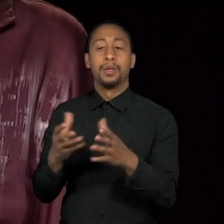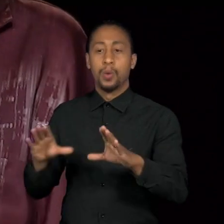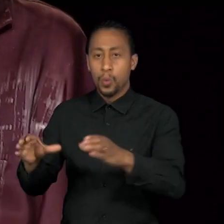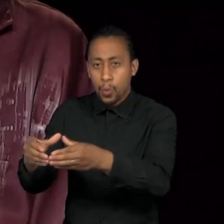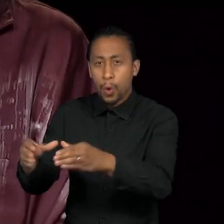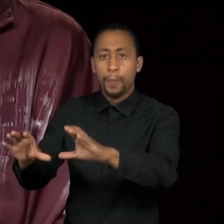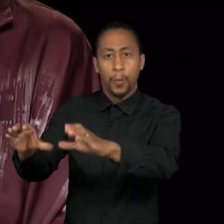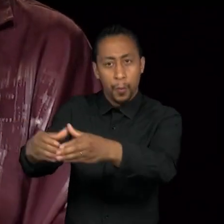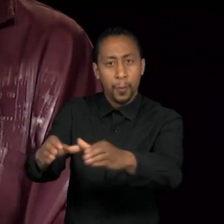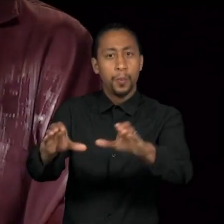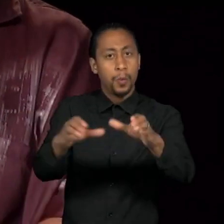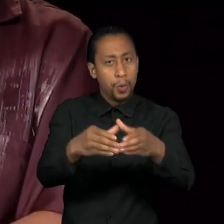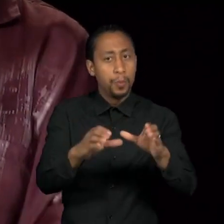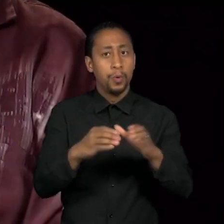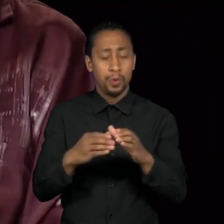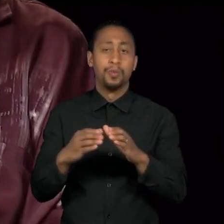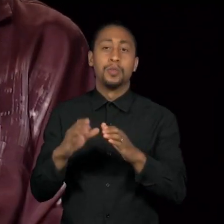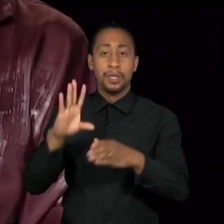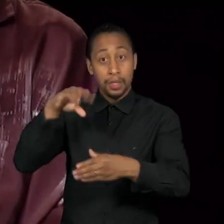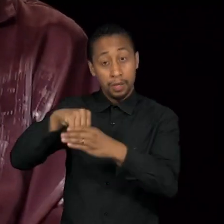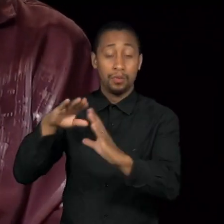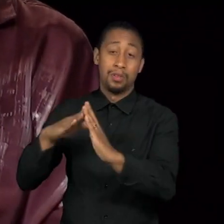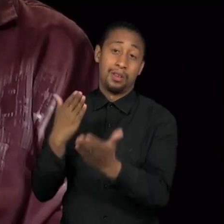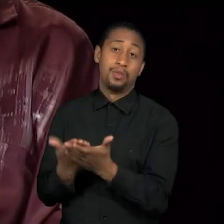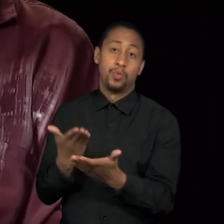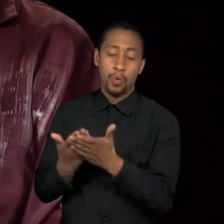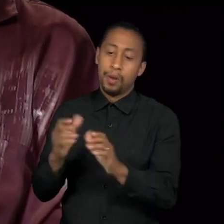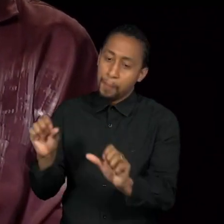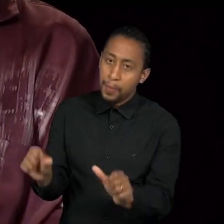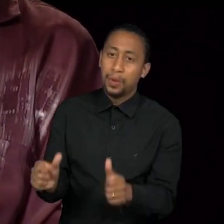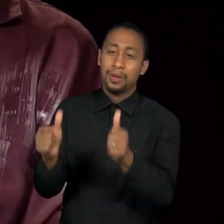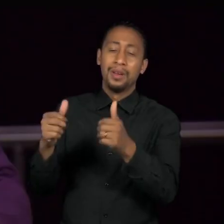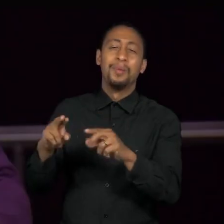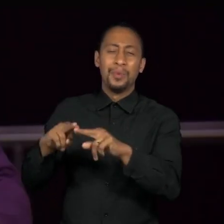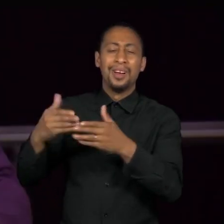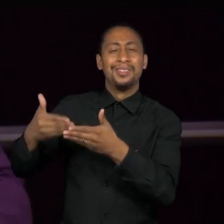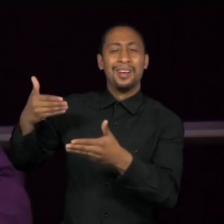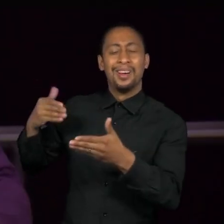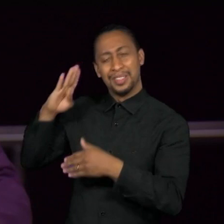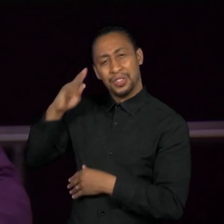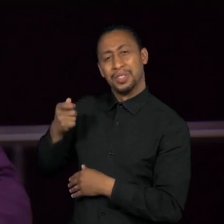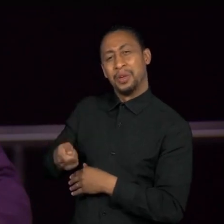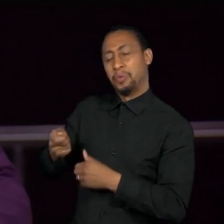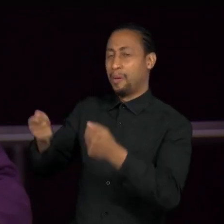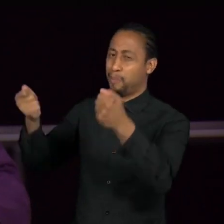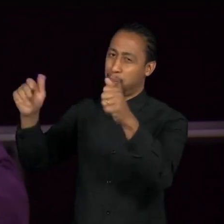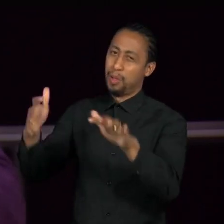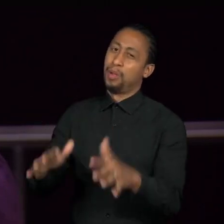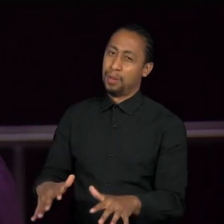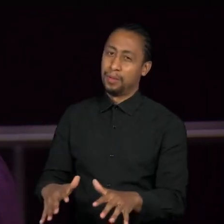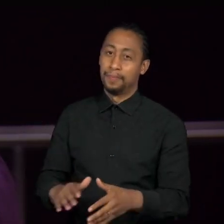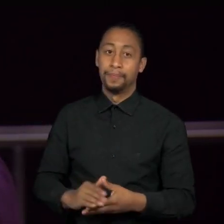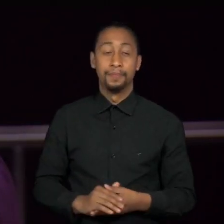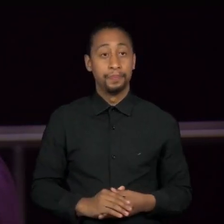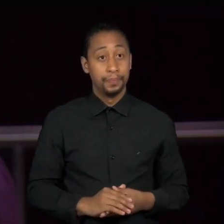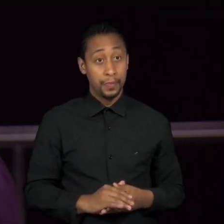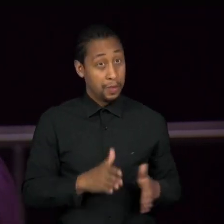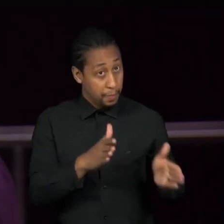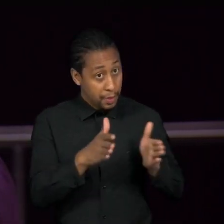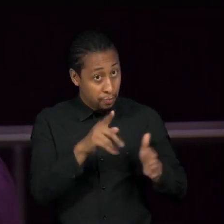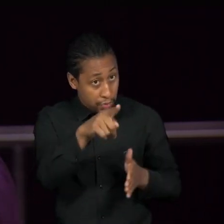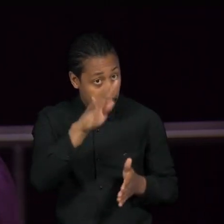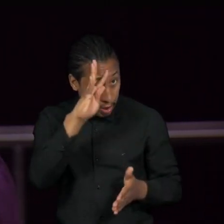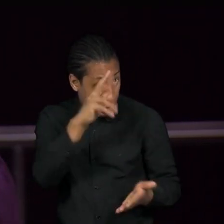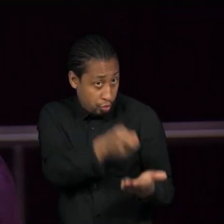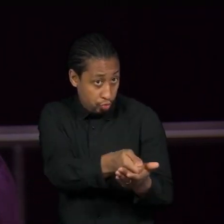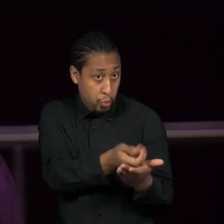tinham sido destruídas pela ditadura, né? Agora, foi por essa época que você decidiu que iria fazer